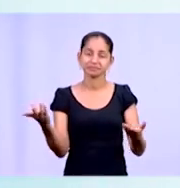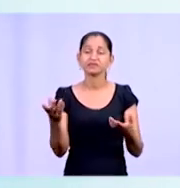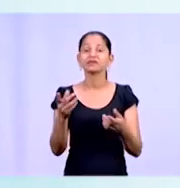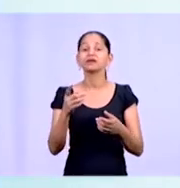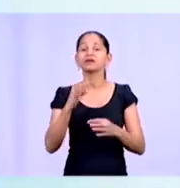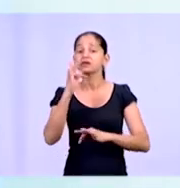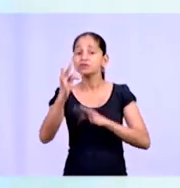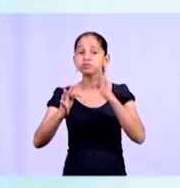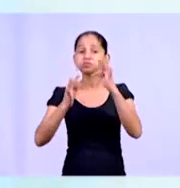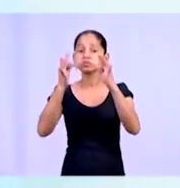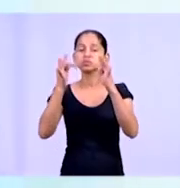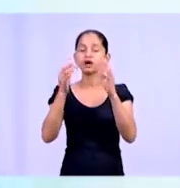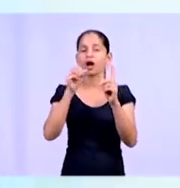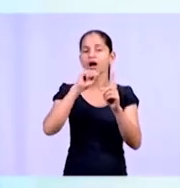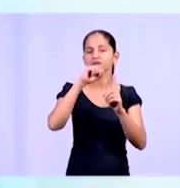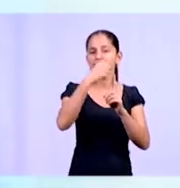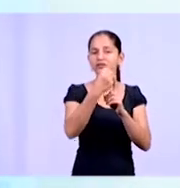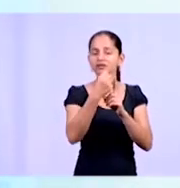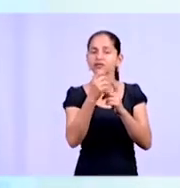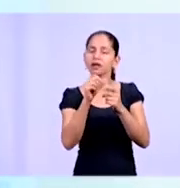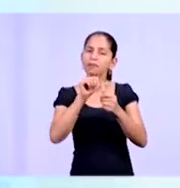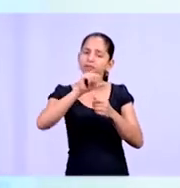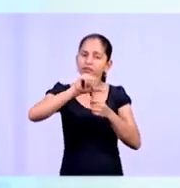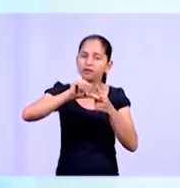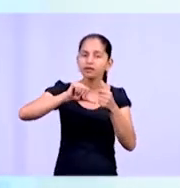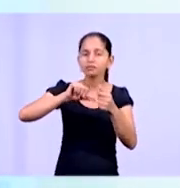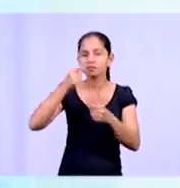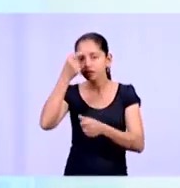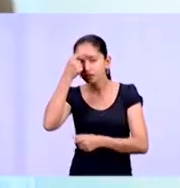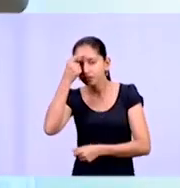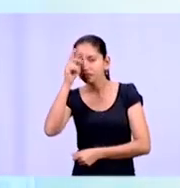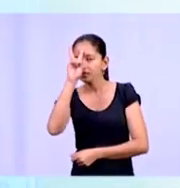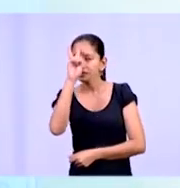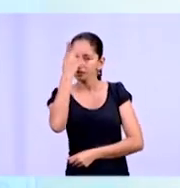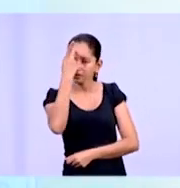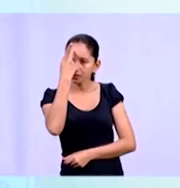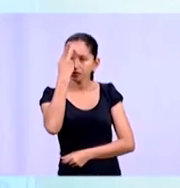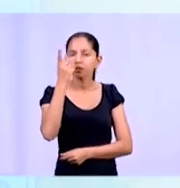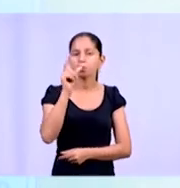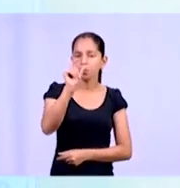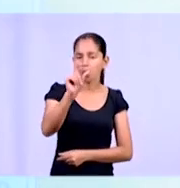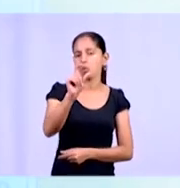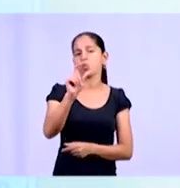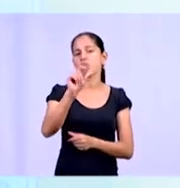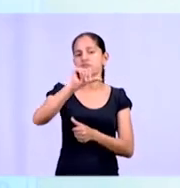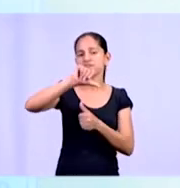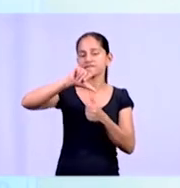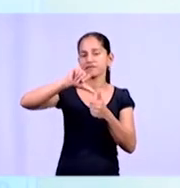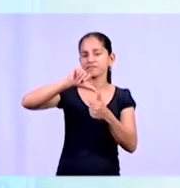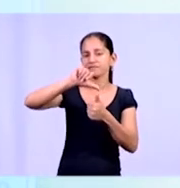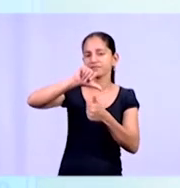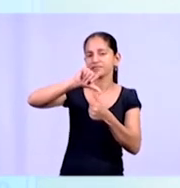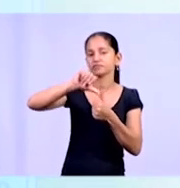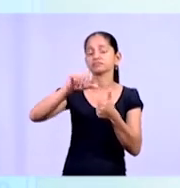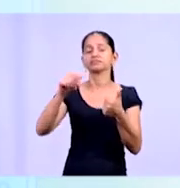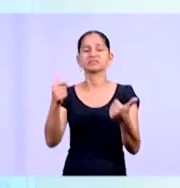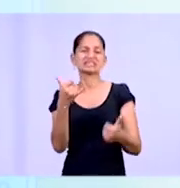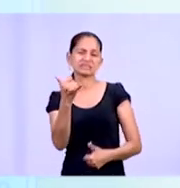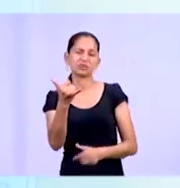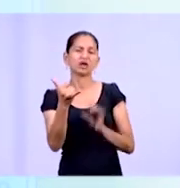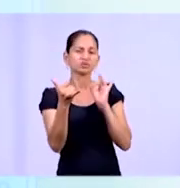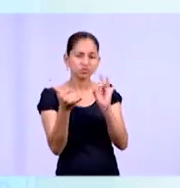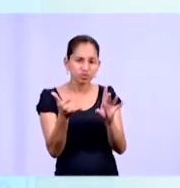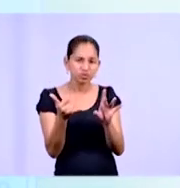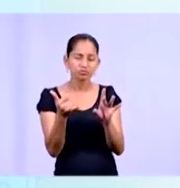tecnologia está moldando a sociedade do jeito que ela é hoje, né? Então a gente houve uma transformação na sociedade. A gente está falando de celulares, mas